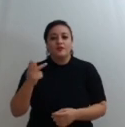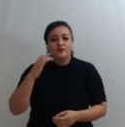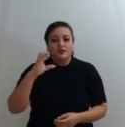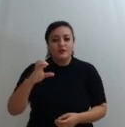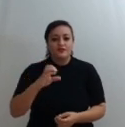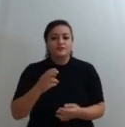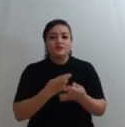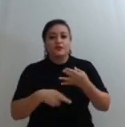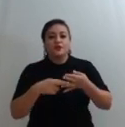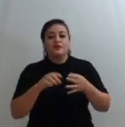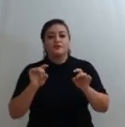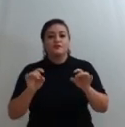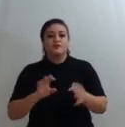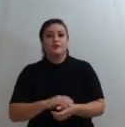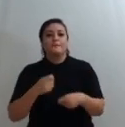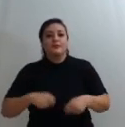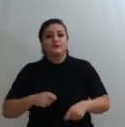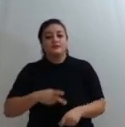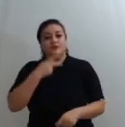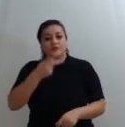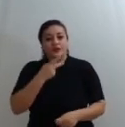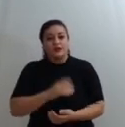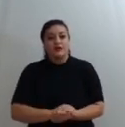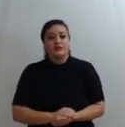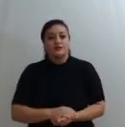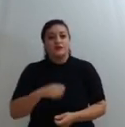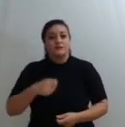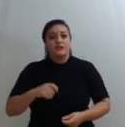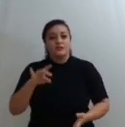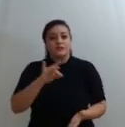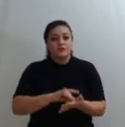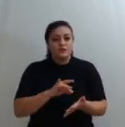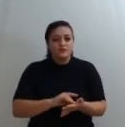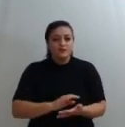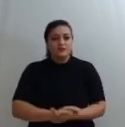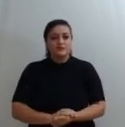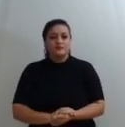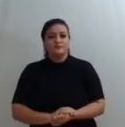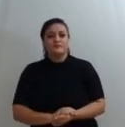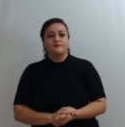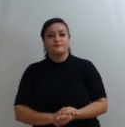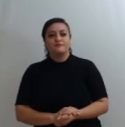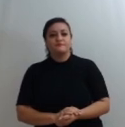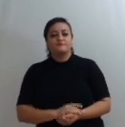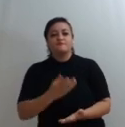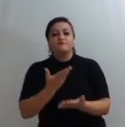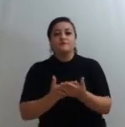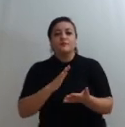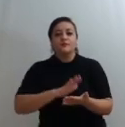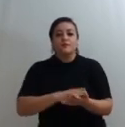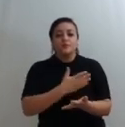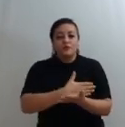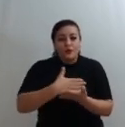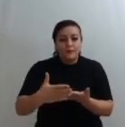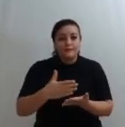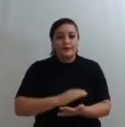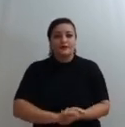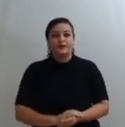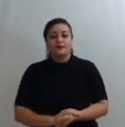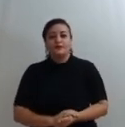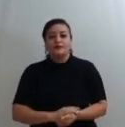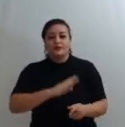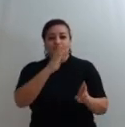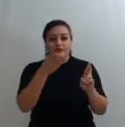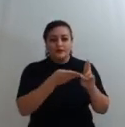deve ser manifesta, de constatação evidente, o que na espécie não ocorre. Com efeito, a interpretação dada na origem acerca da situação do paciente